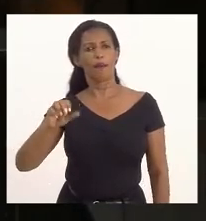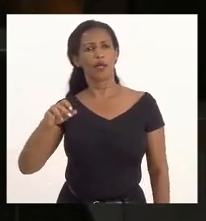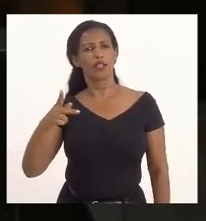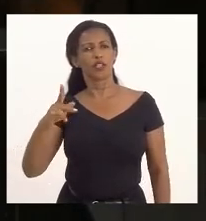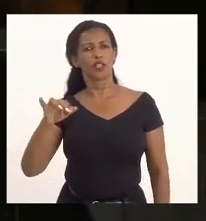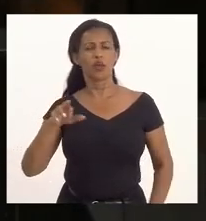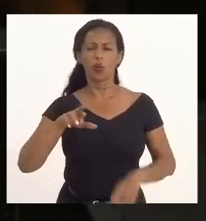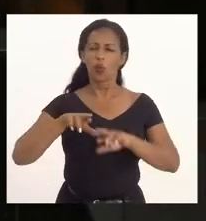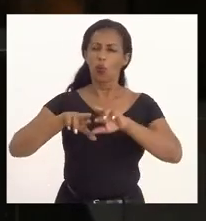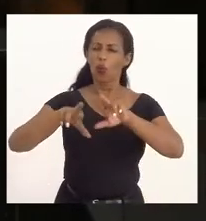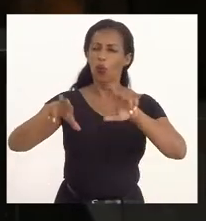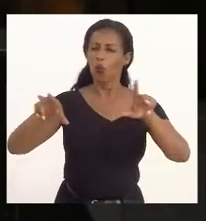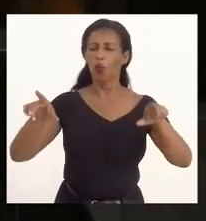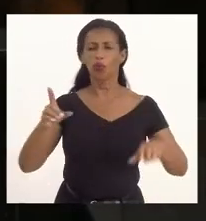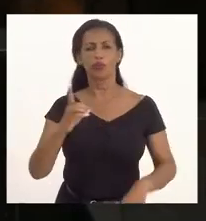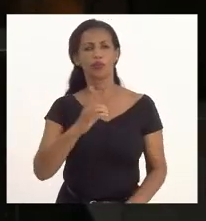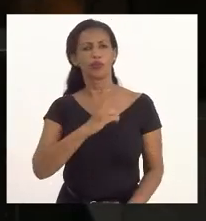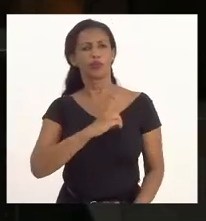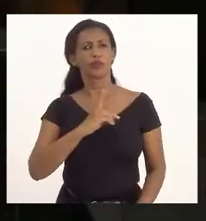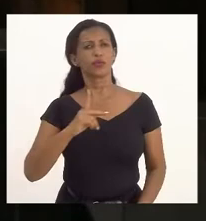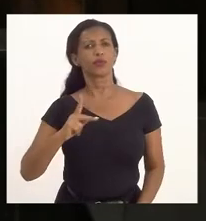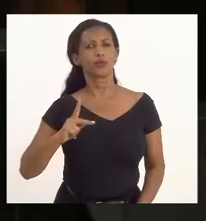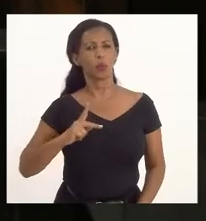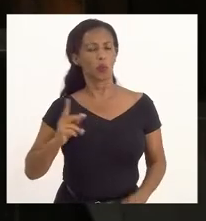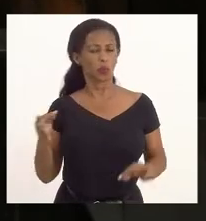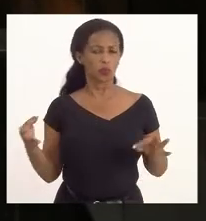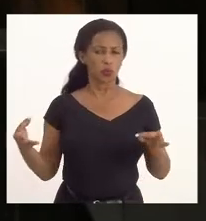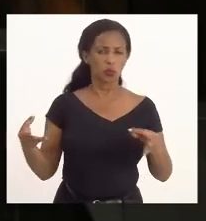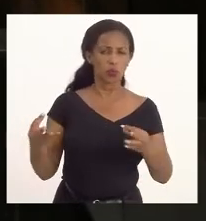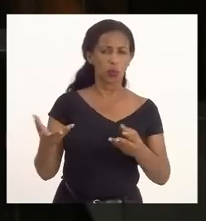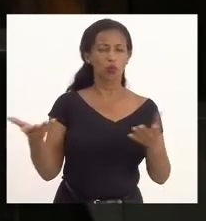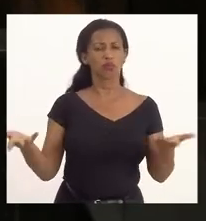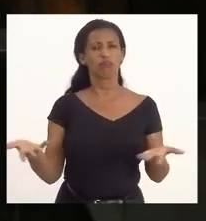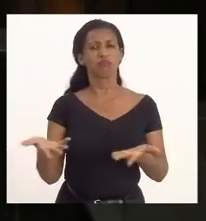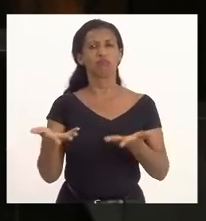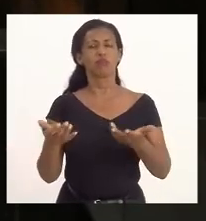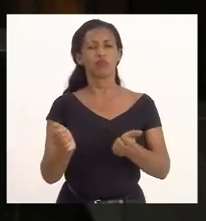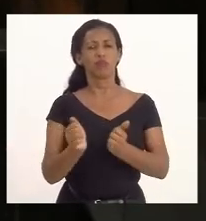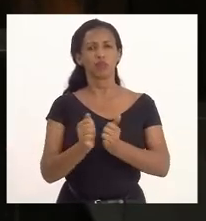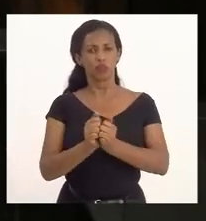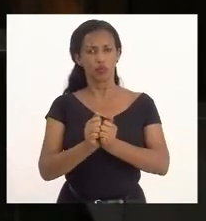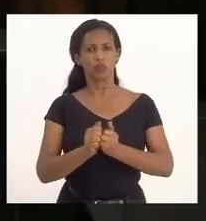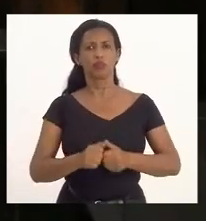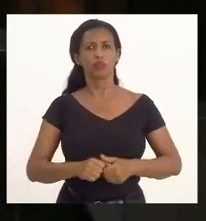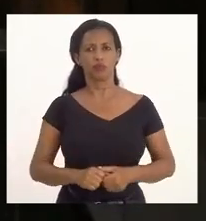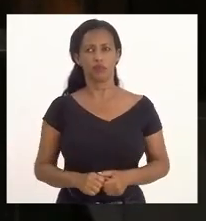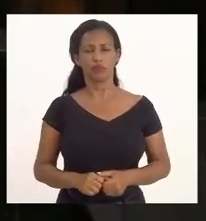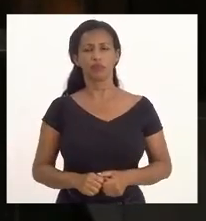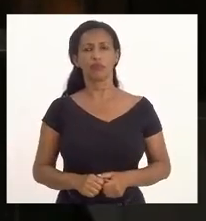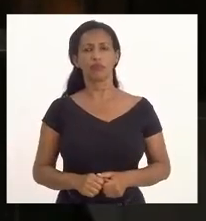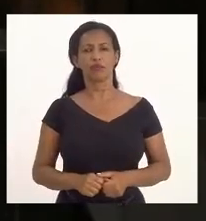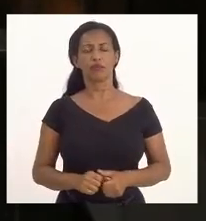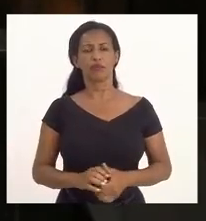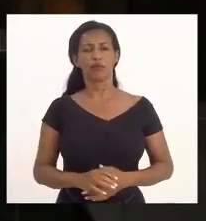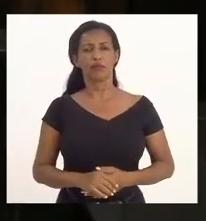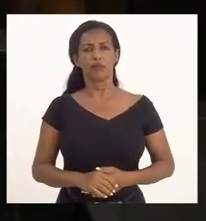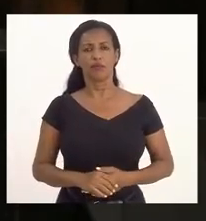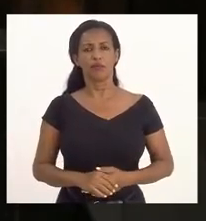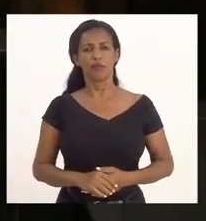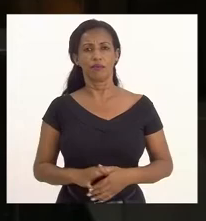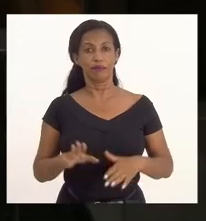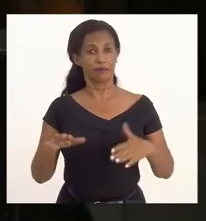tantas defensoras e defensores que estiveram presentes ao ato.